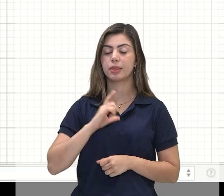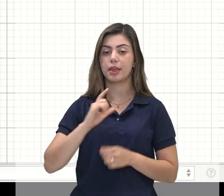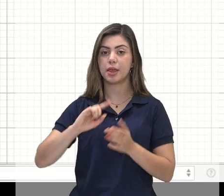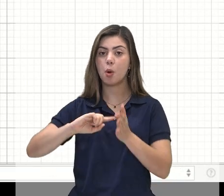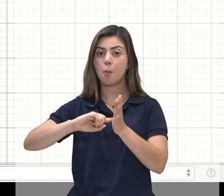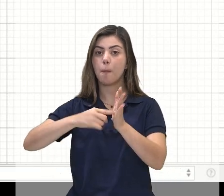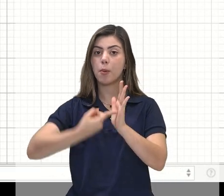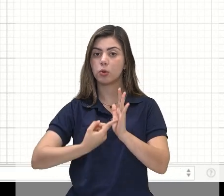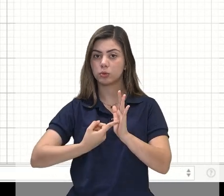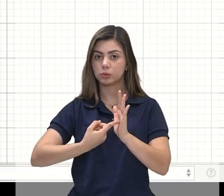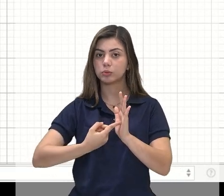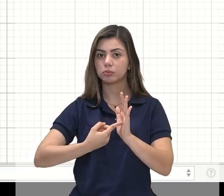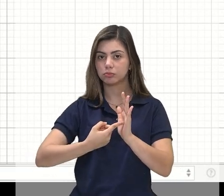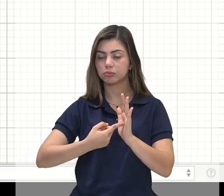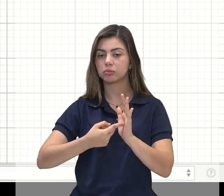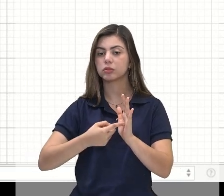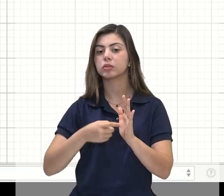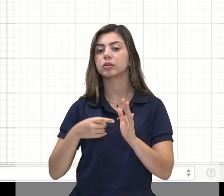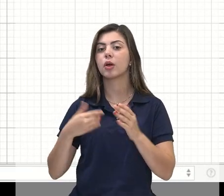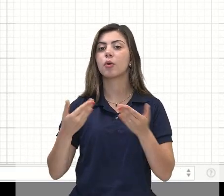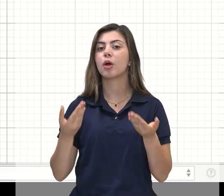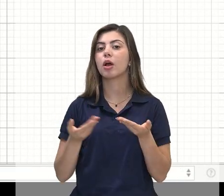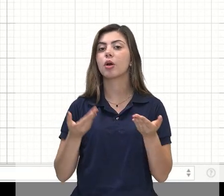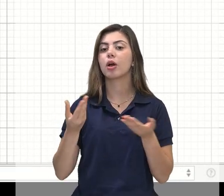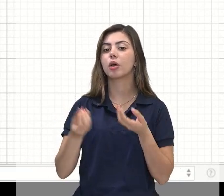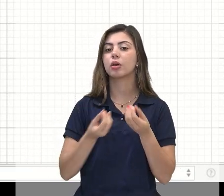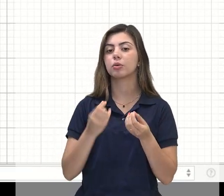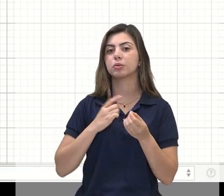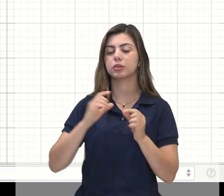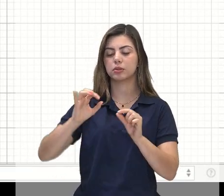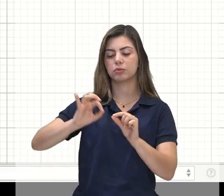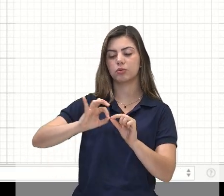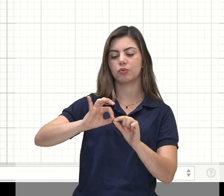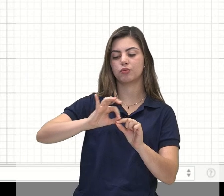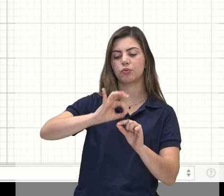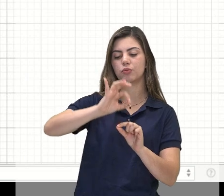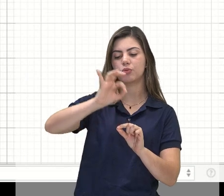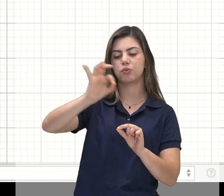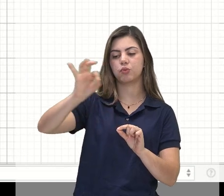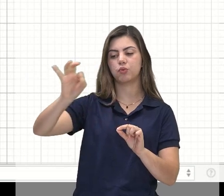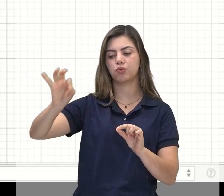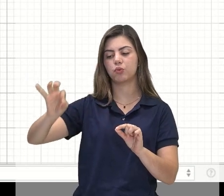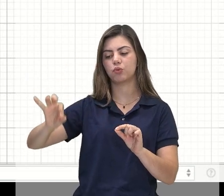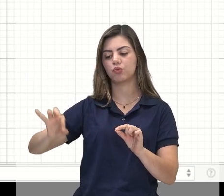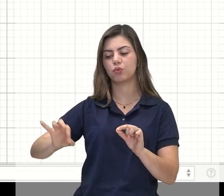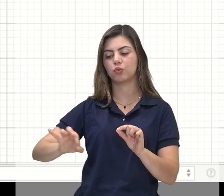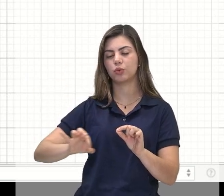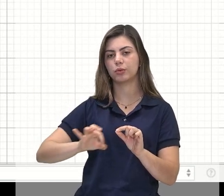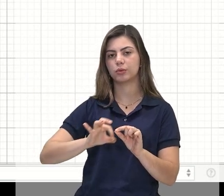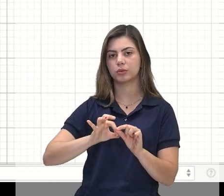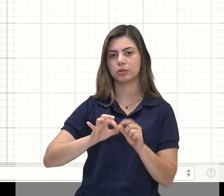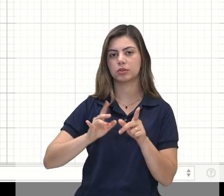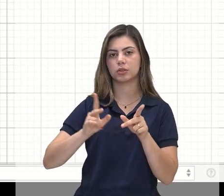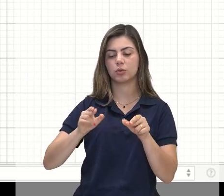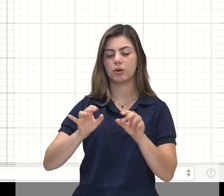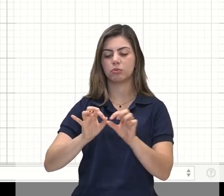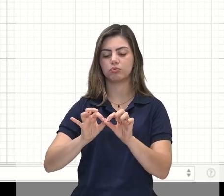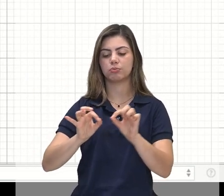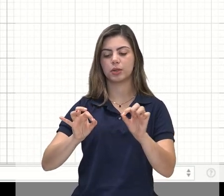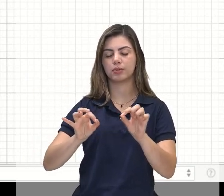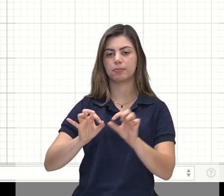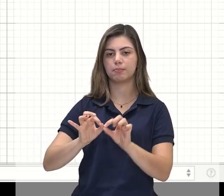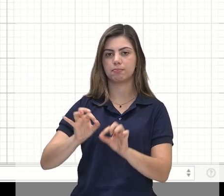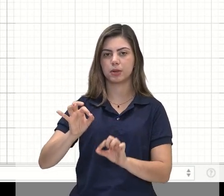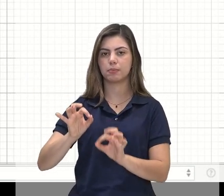vamos pegar e fazer a união de todos os pontos que vão estar distantes, a mesma distância desse ponto C aqui, que é a